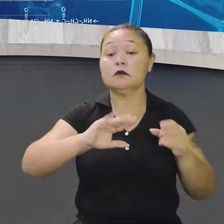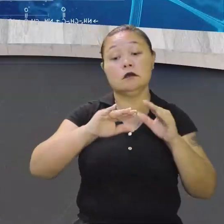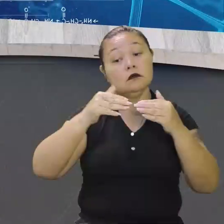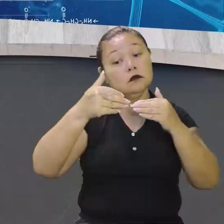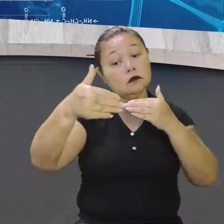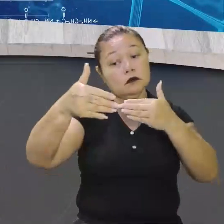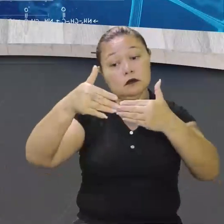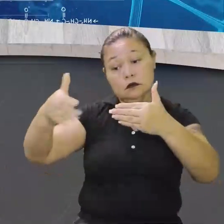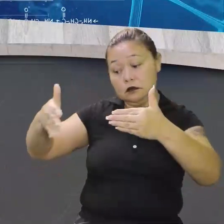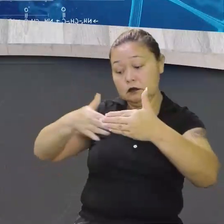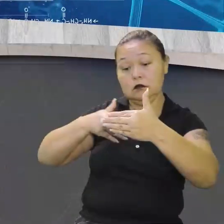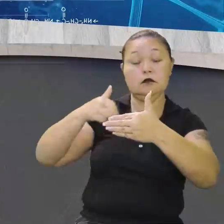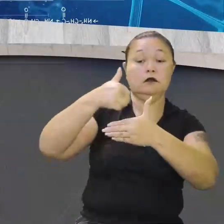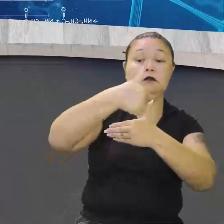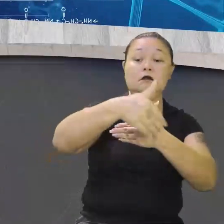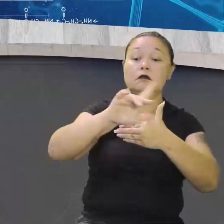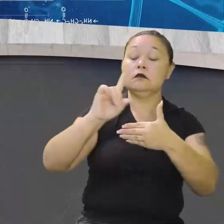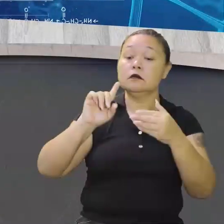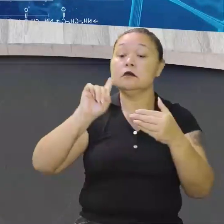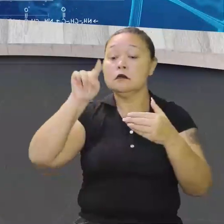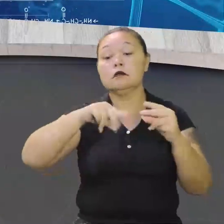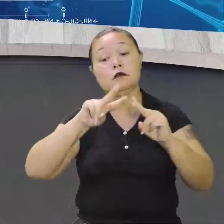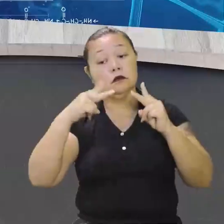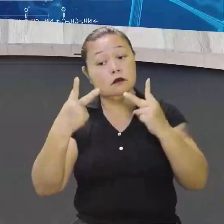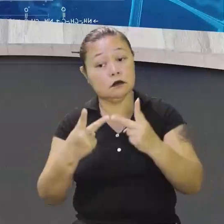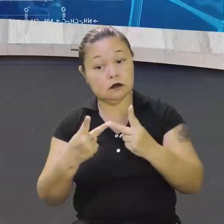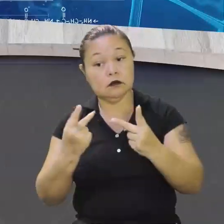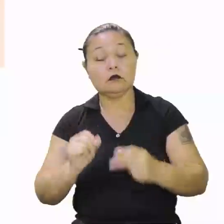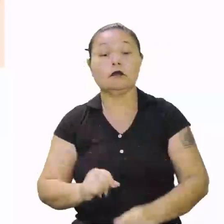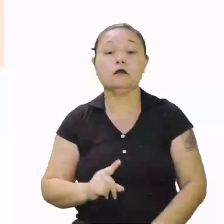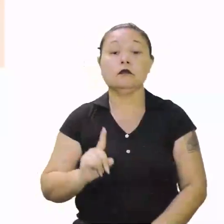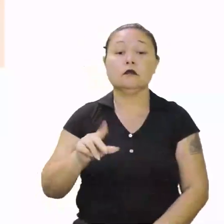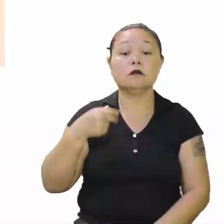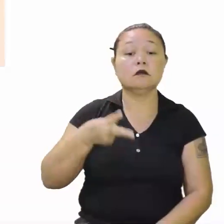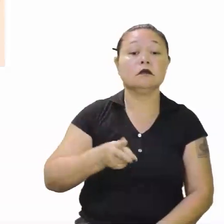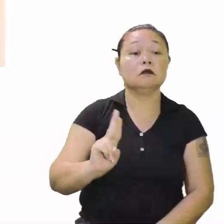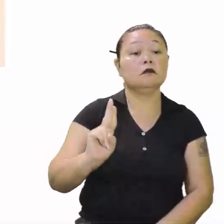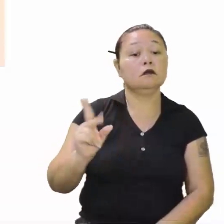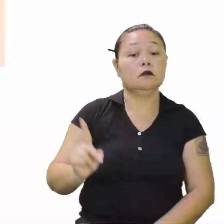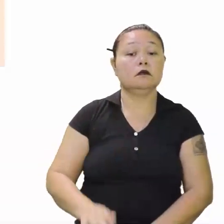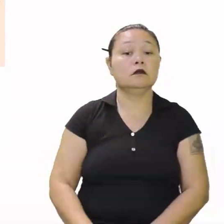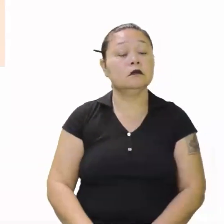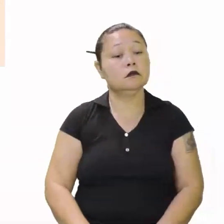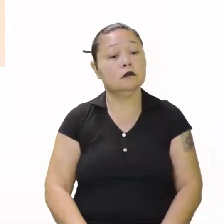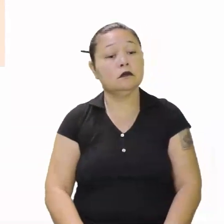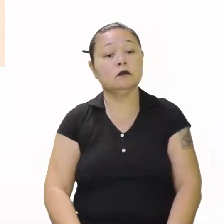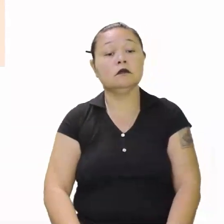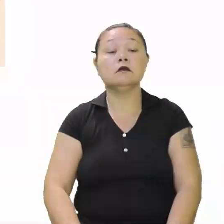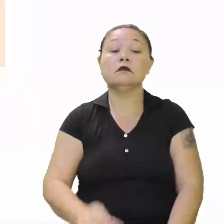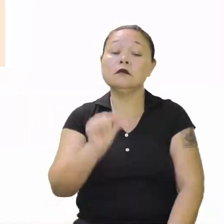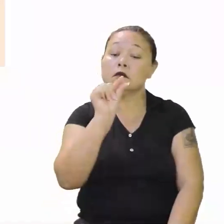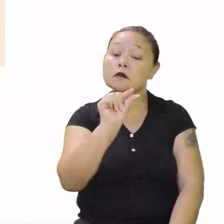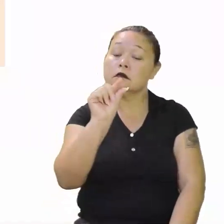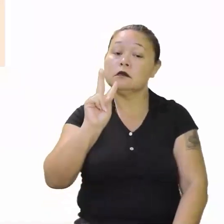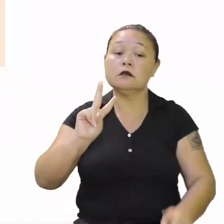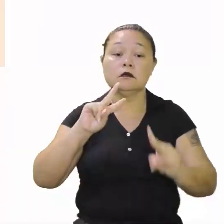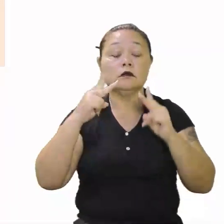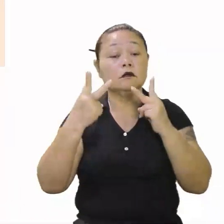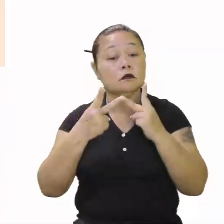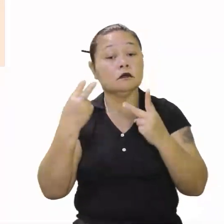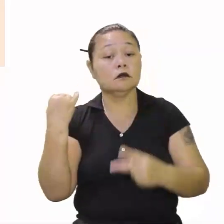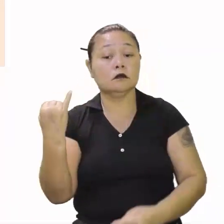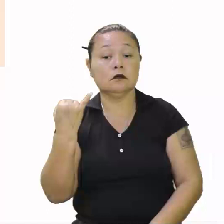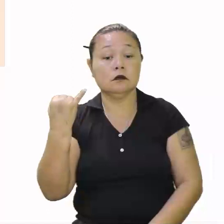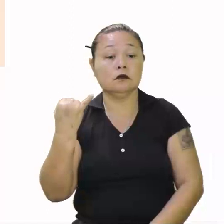e corresponde a volume. Vamos lá, então? Agora, continuando, as unidades de volume